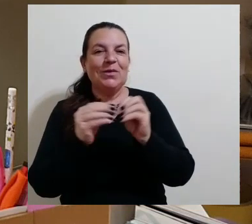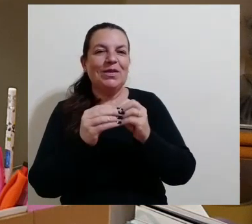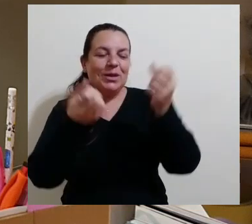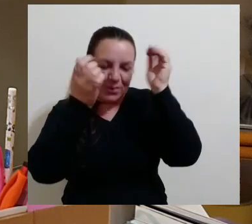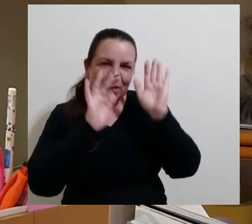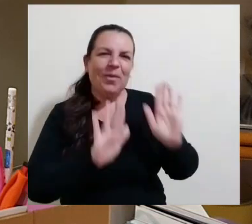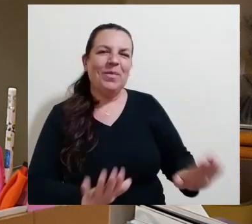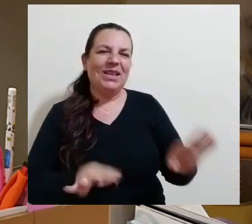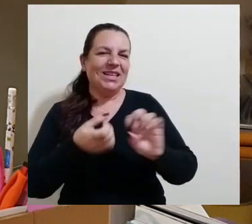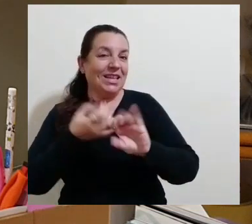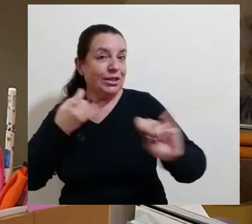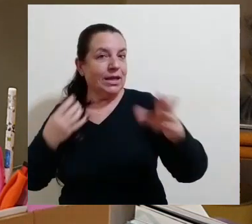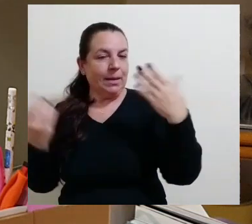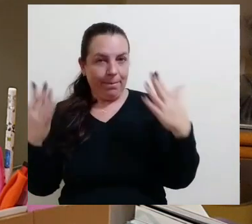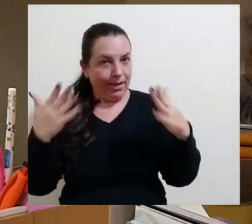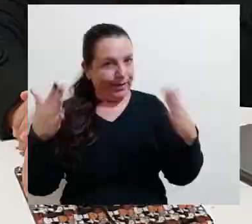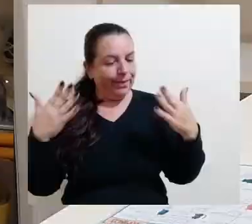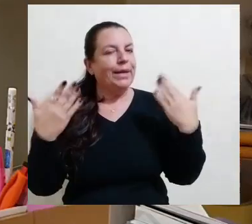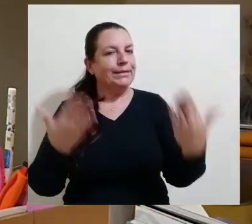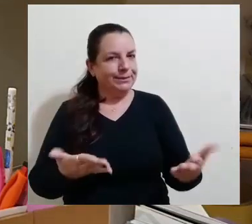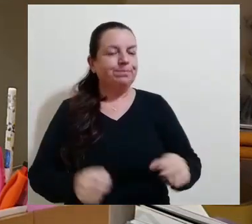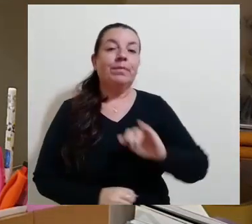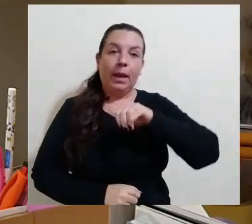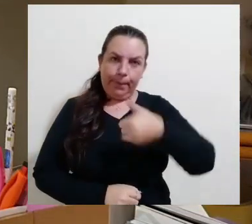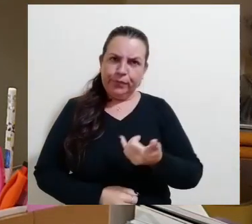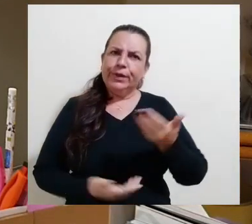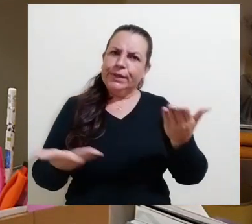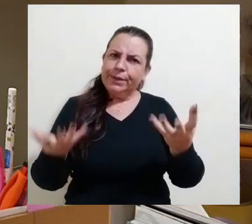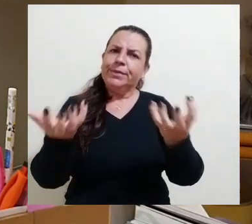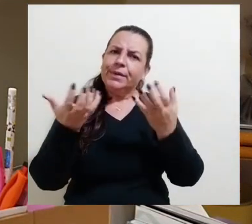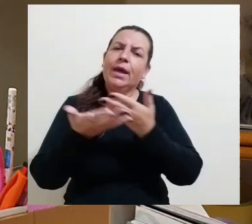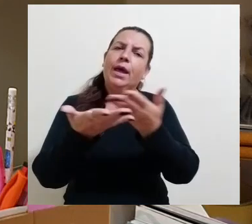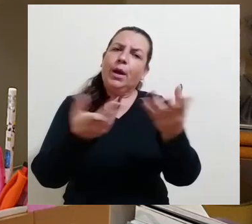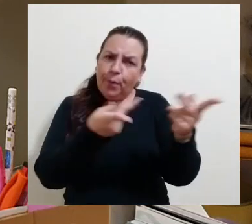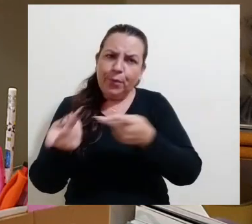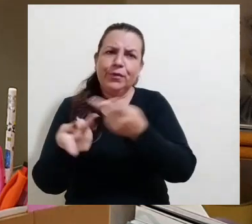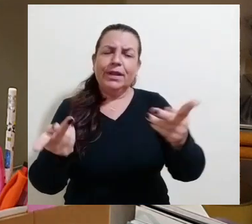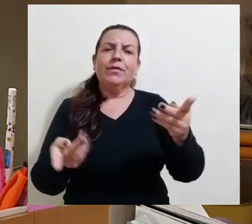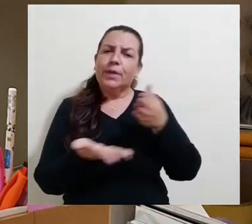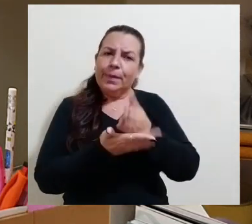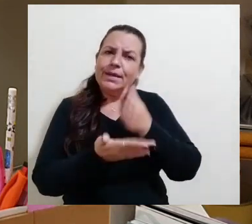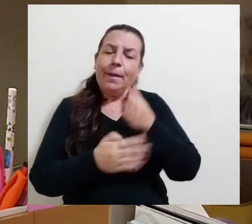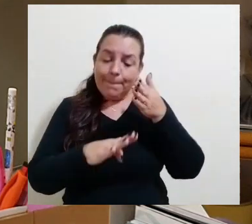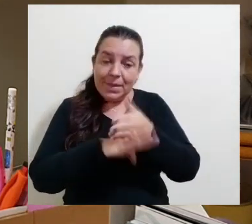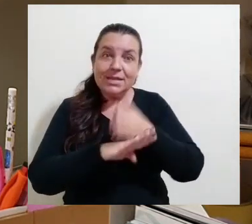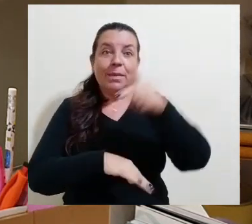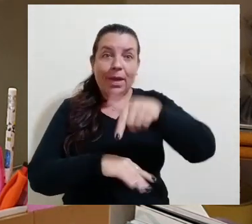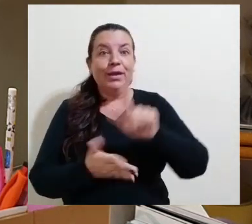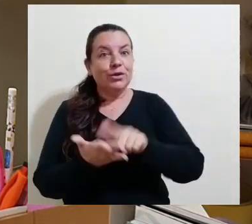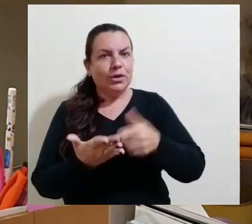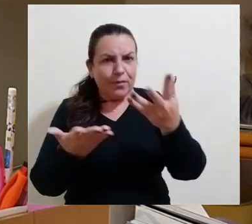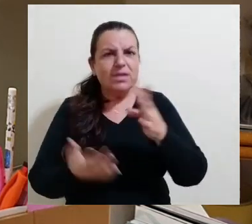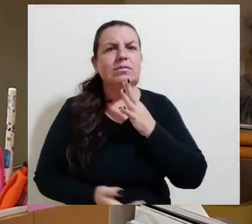fazendo essa homenagem a distância parabéns seu orlando aproveitando eu quero convidar você para participar aqui do nosso jornal também você